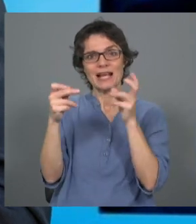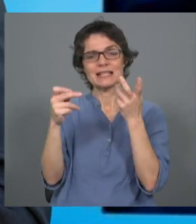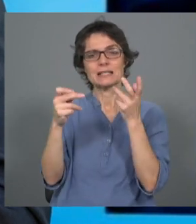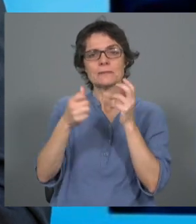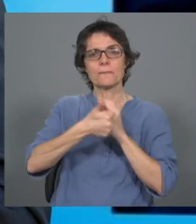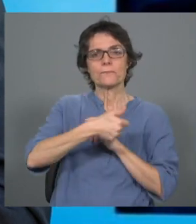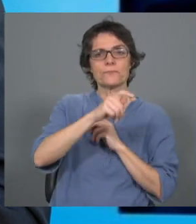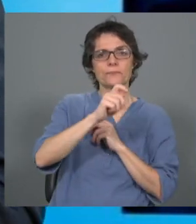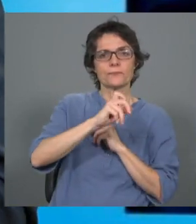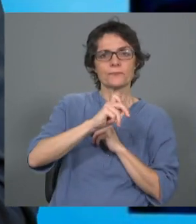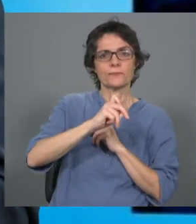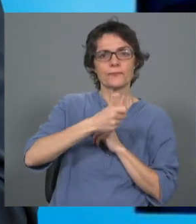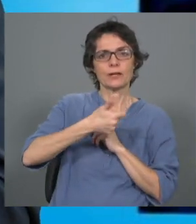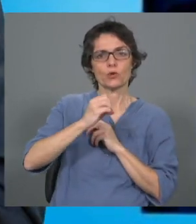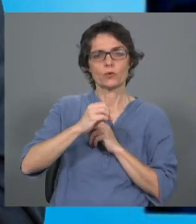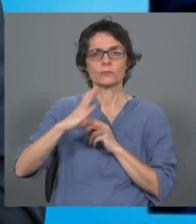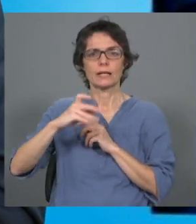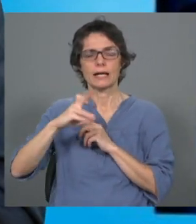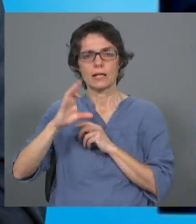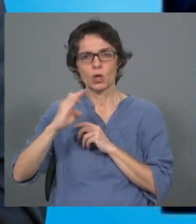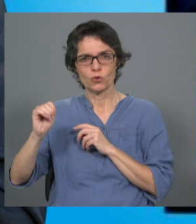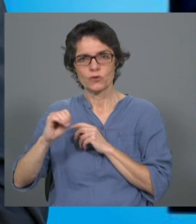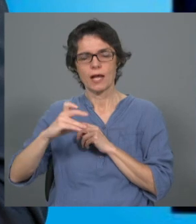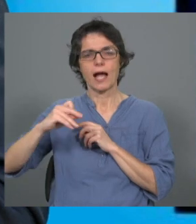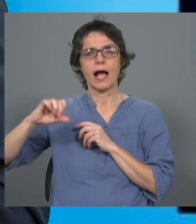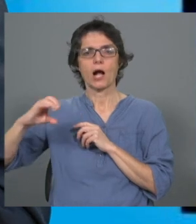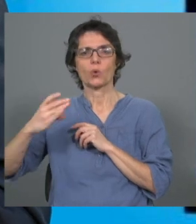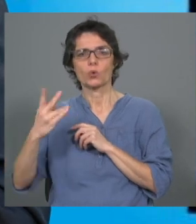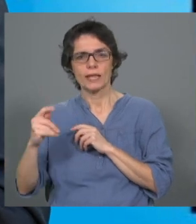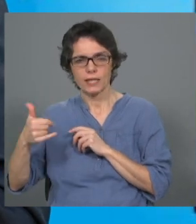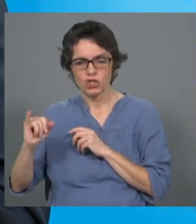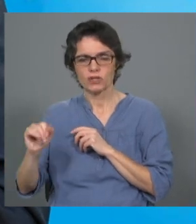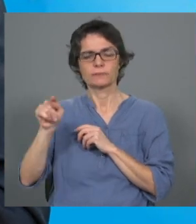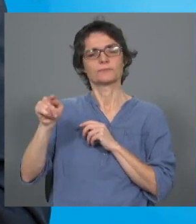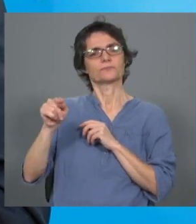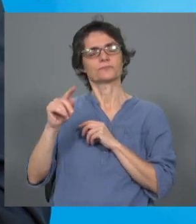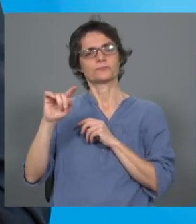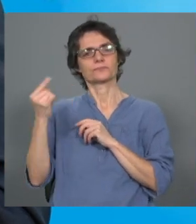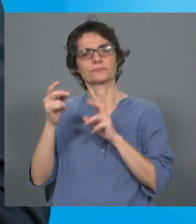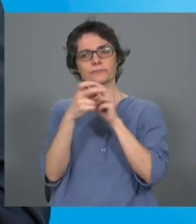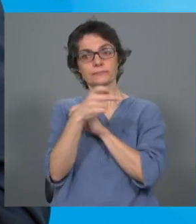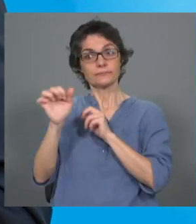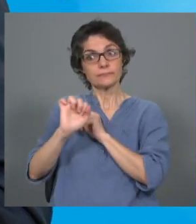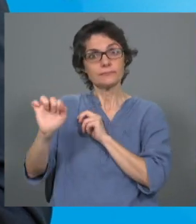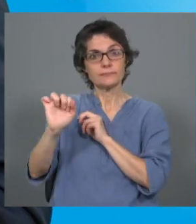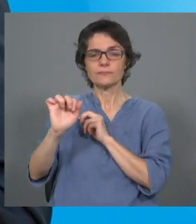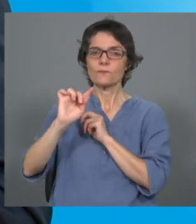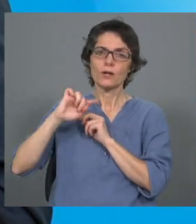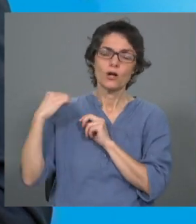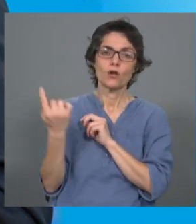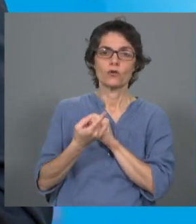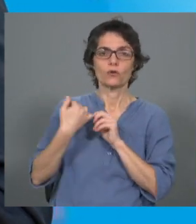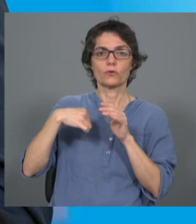Carlo Acutis, é que nós fomos pecar, a expressão dele, todos nascemos originais, mas muitos tornamos-nos